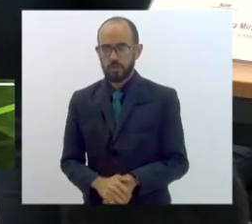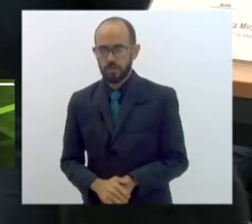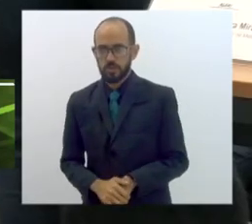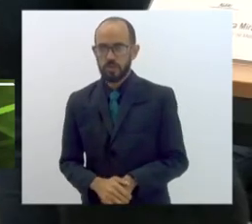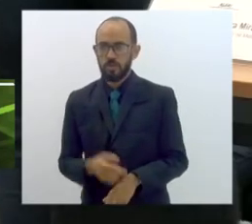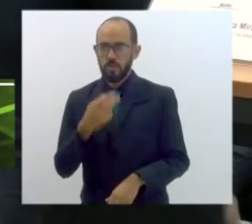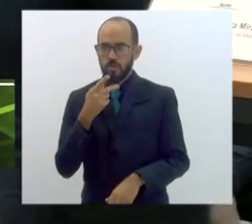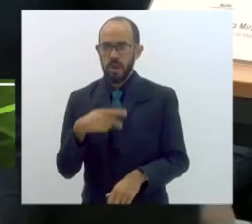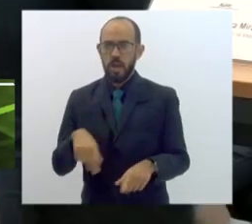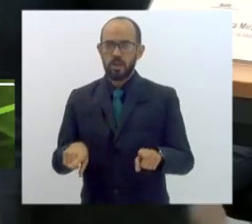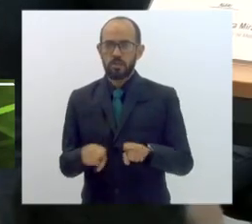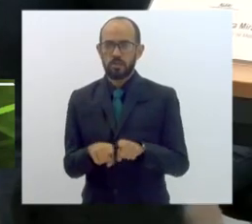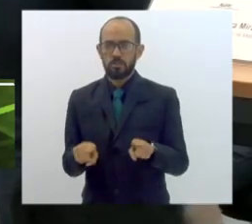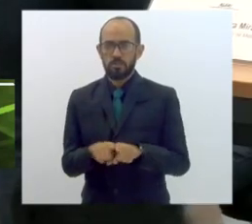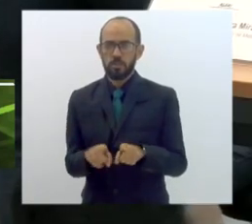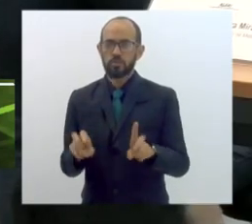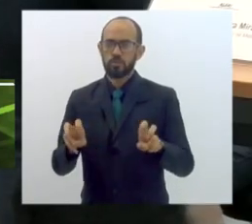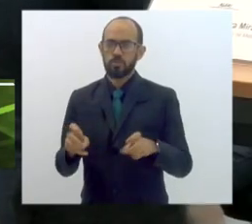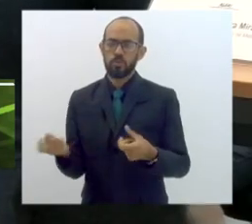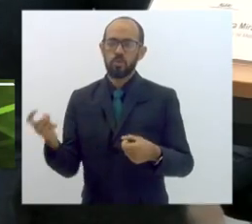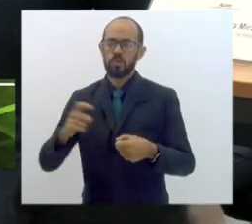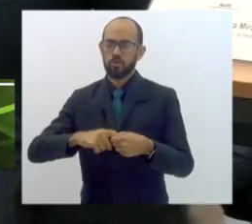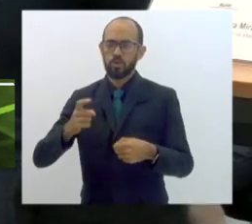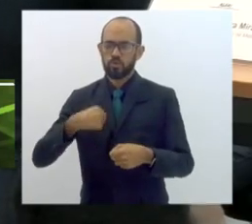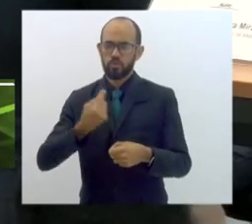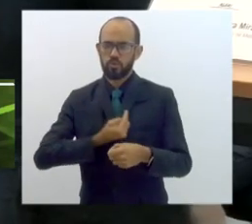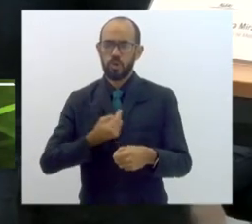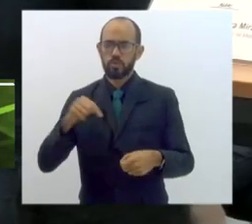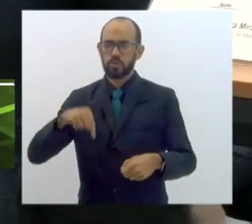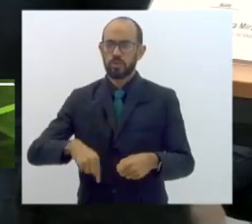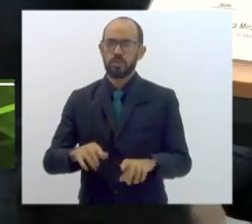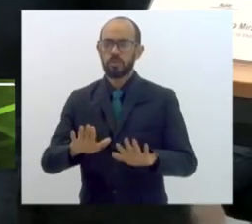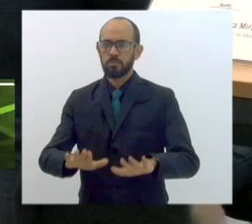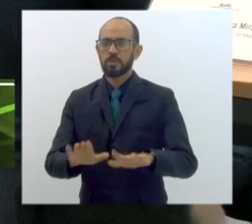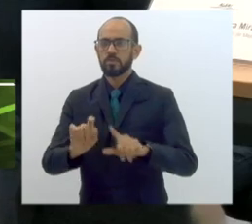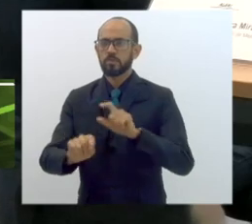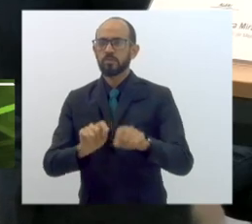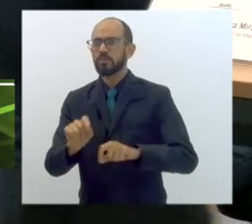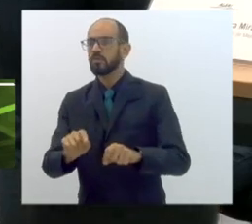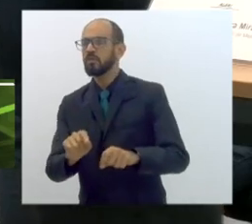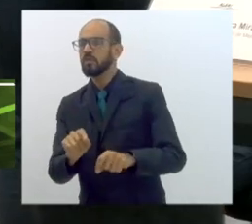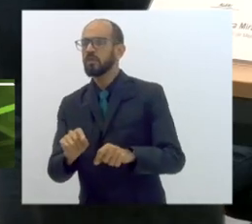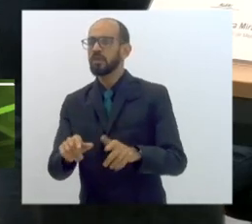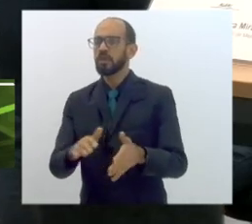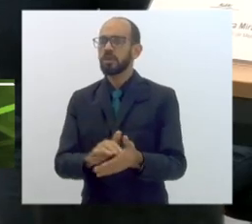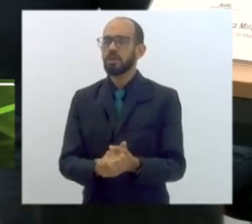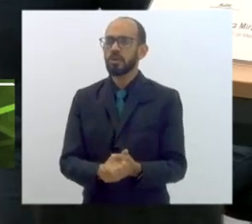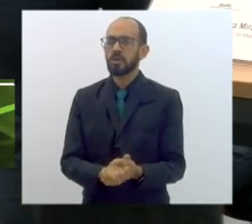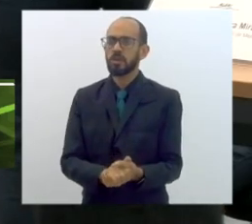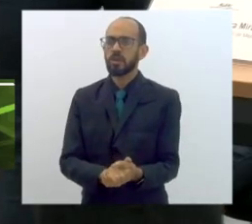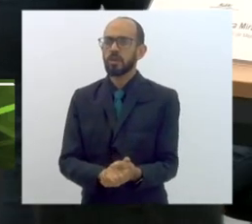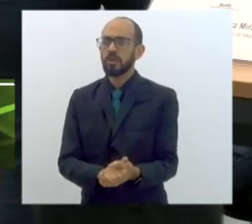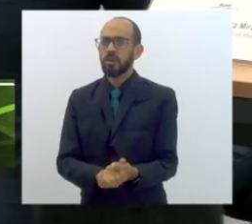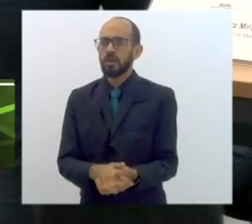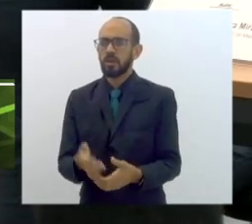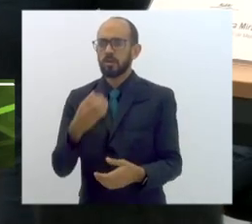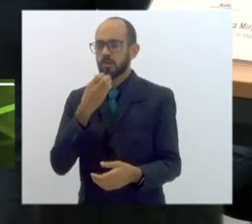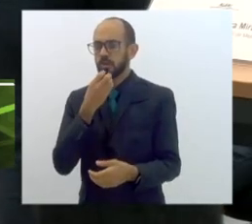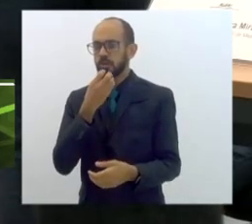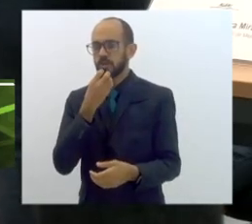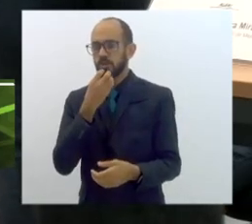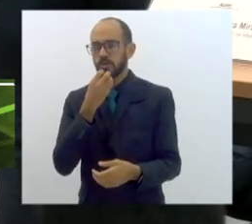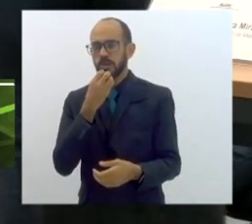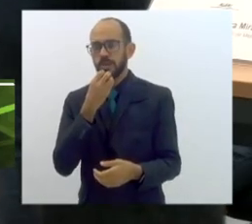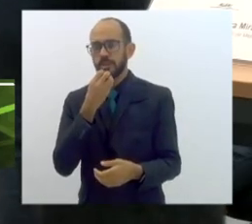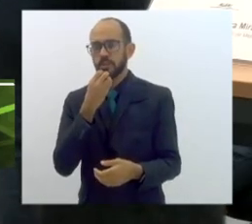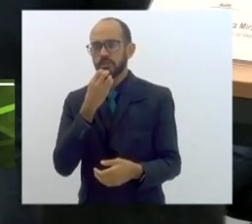o consórcio. O nosso consórcio está pequenininho, acho que vou de cabeça, porque eu não consegui ler, não. Enfim, o nosso